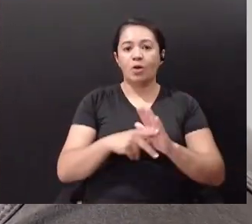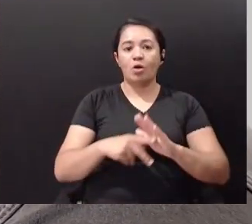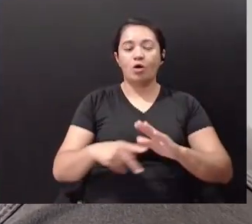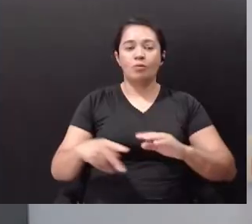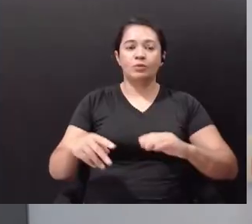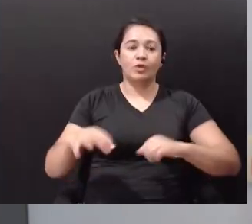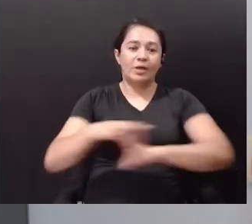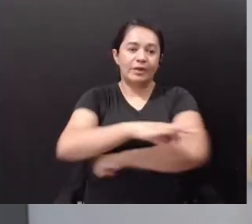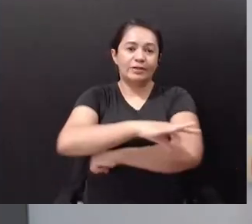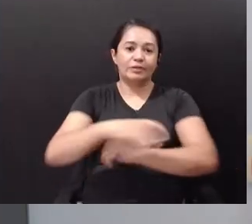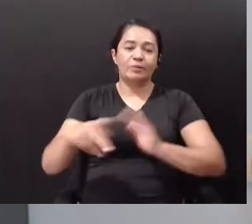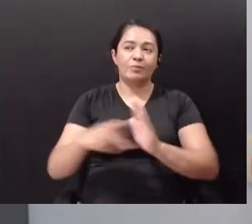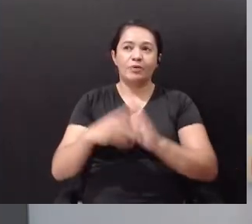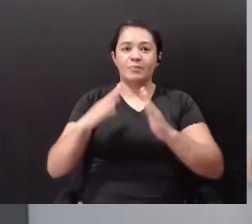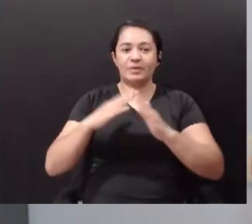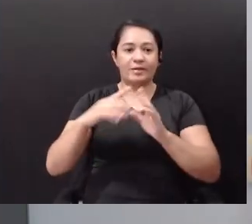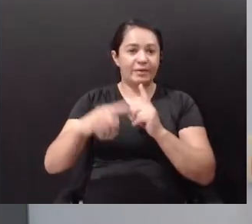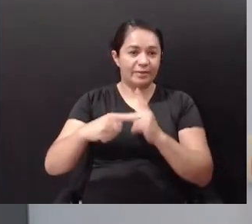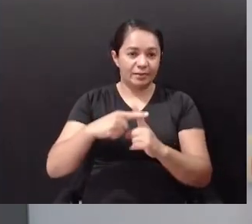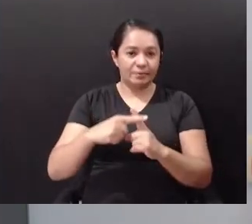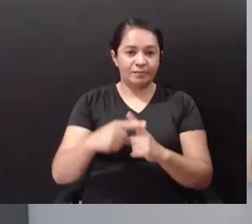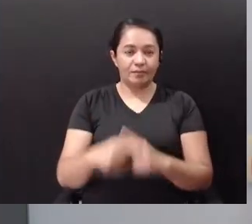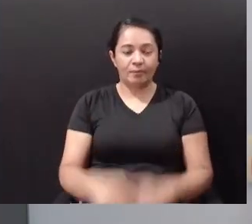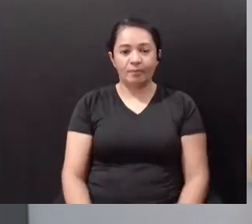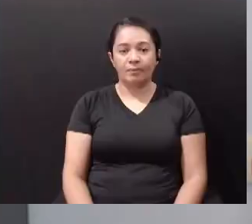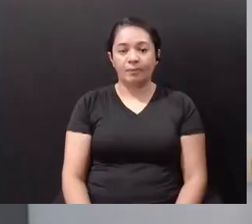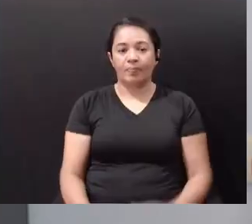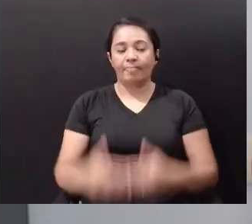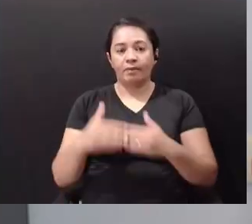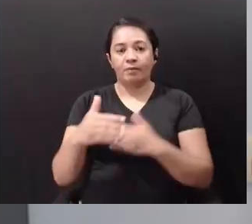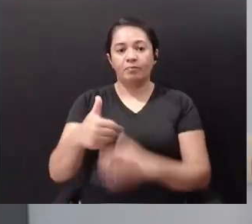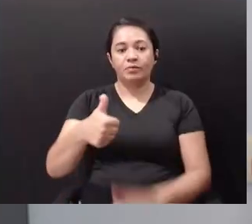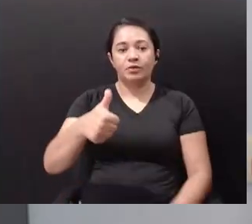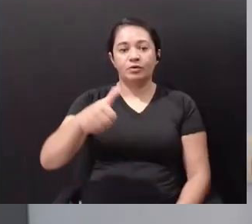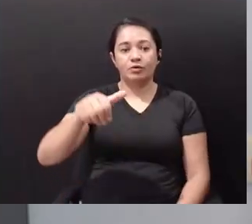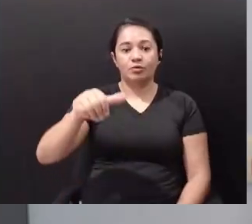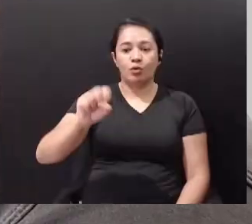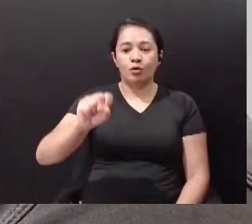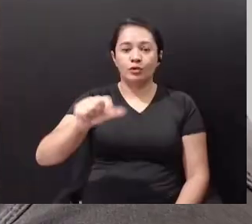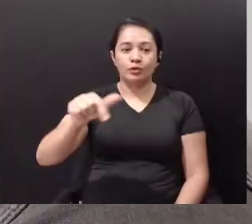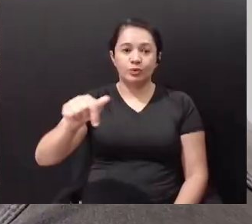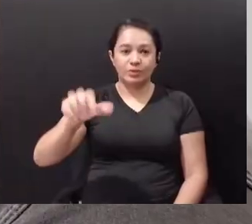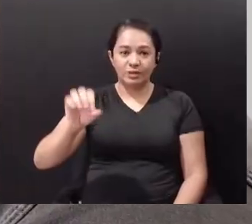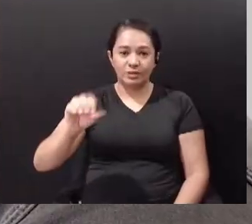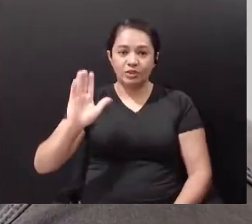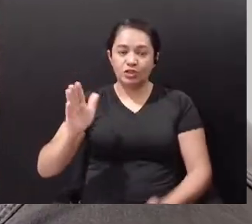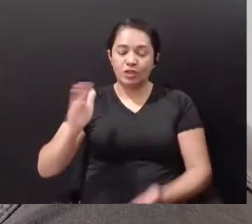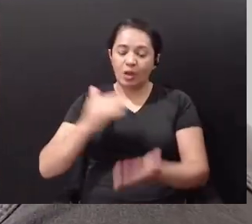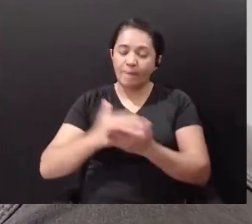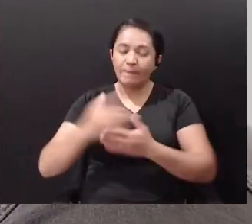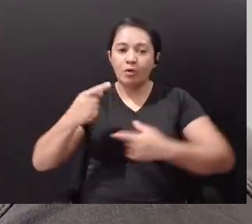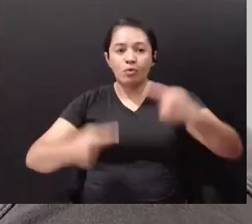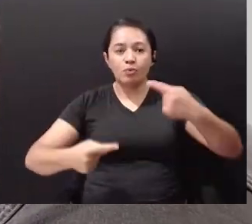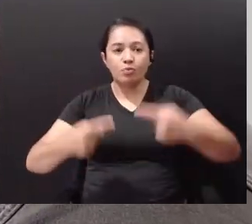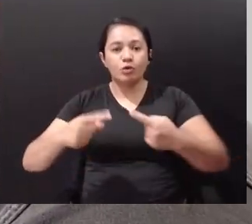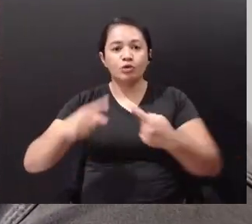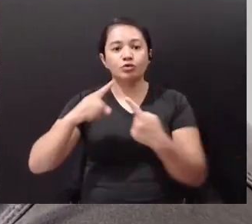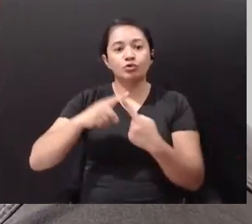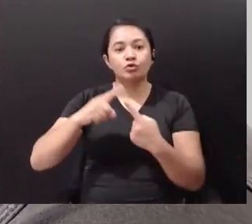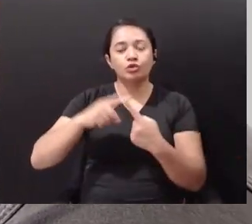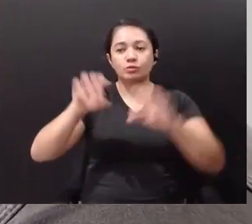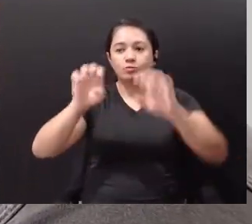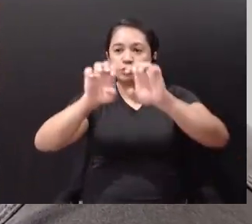diante. A partir de 1870, a gente começa a ter uma discussão de fato da estruturação de uma arquitetura